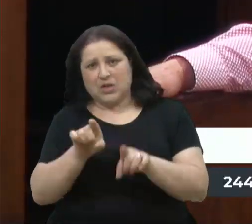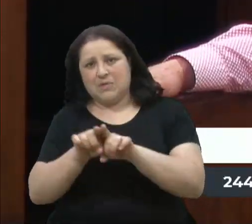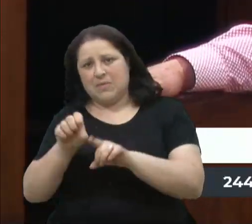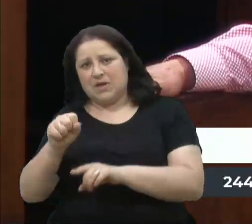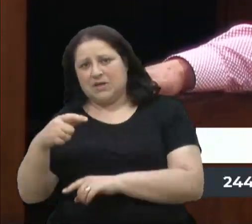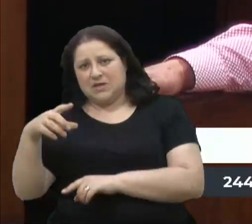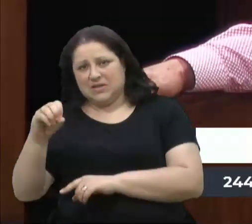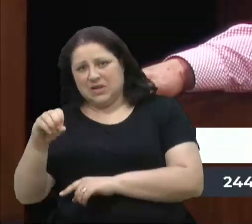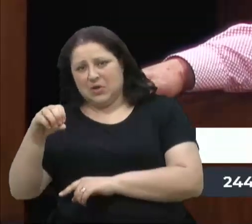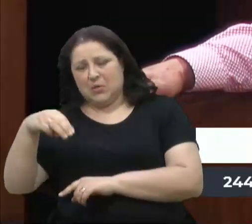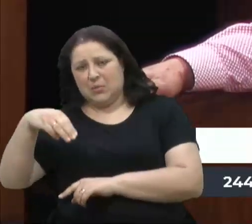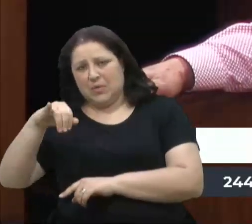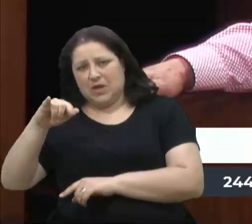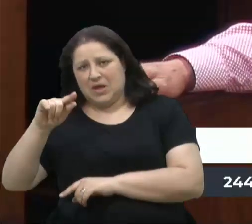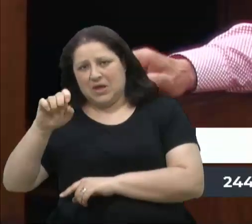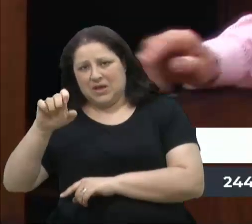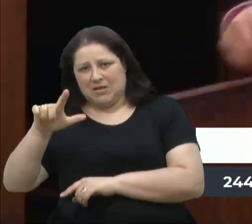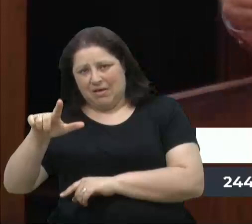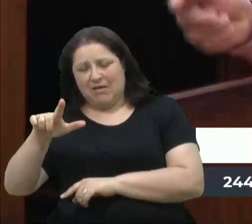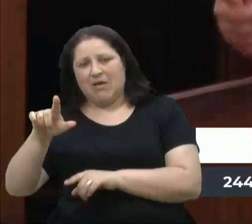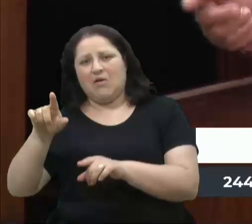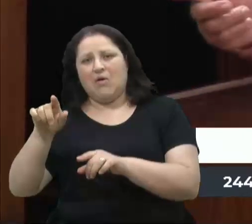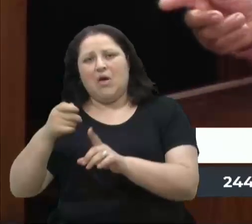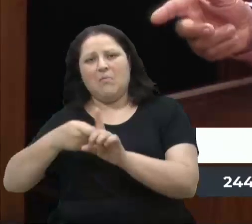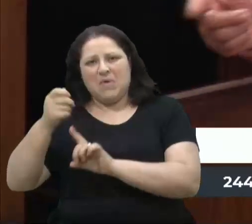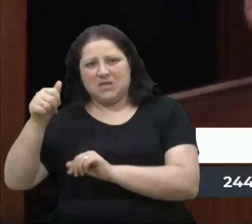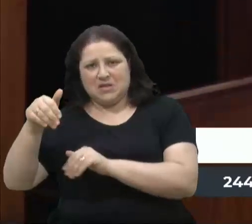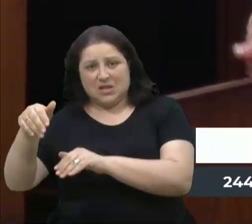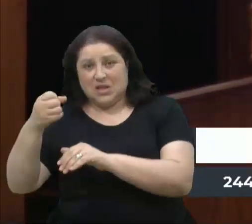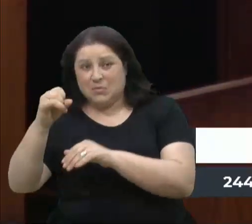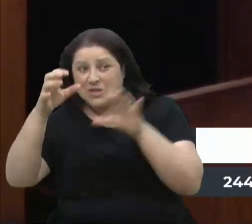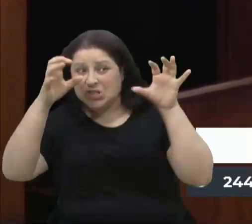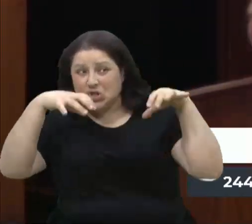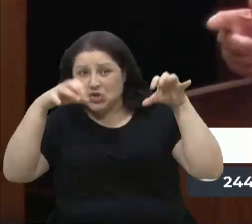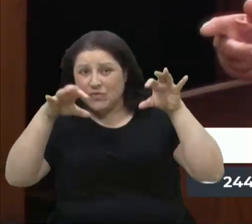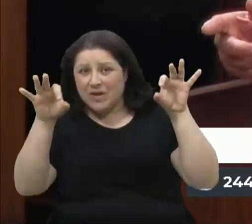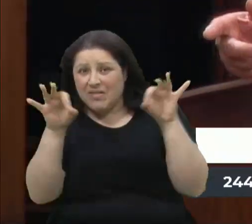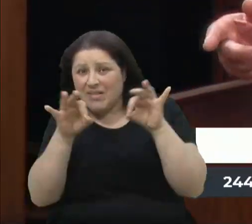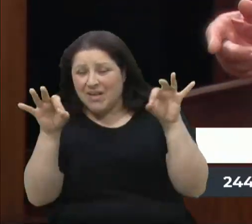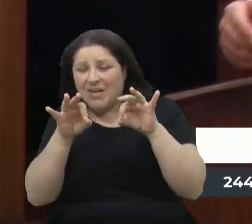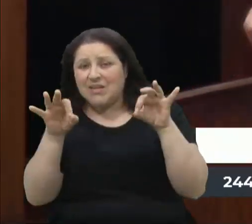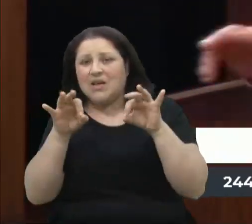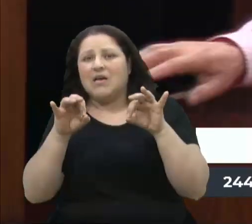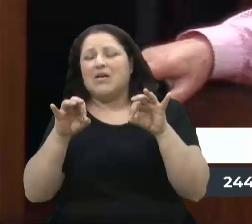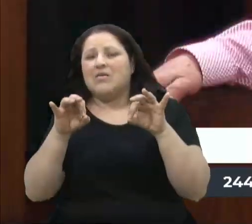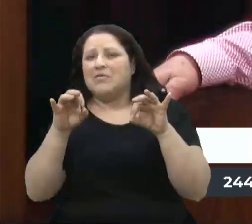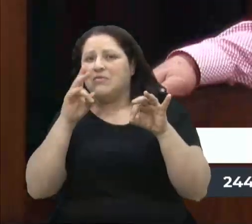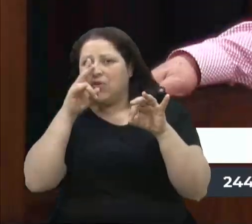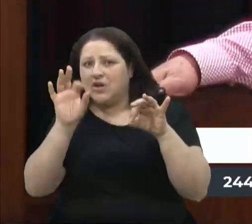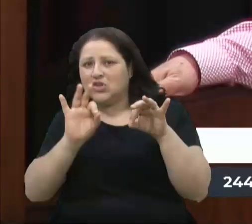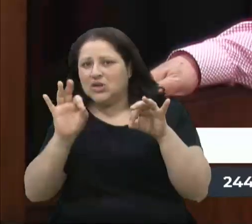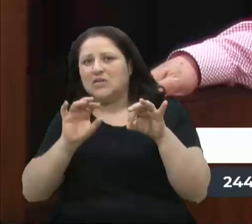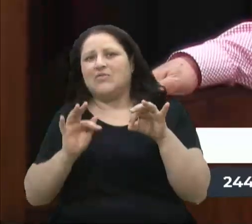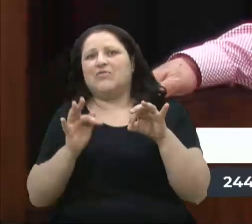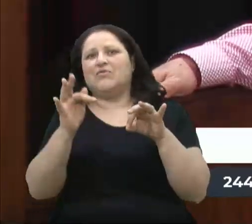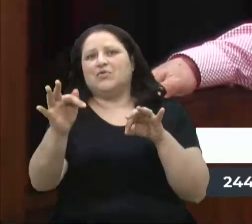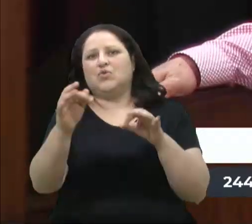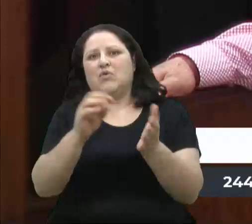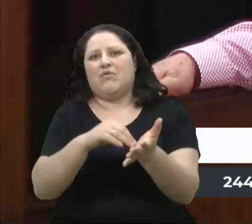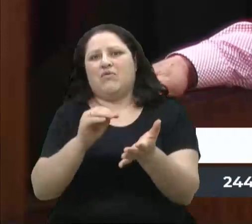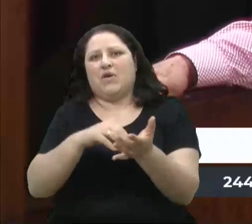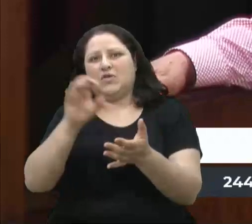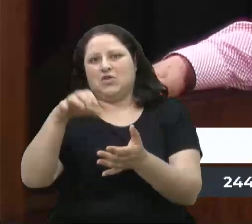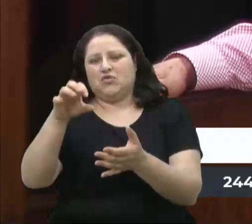fontes. Talvez ainda no dia a dia, na umidade da terra, ainda a gente não notou isso,